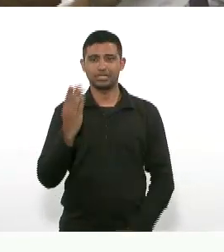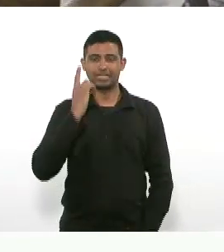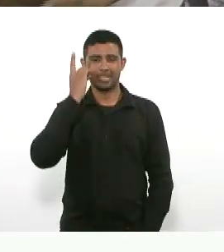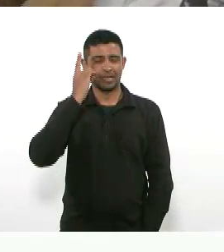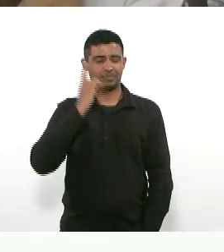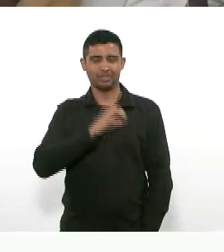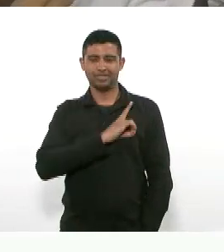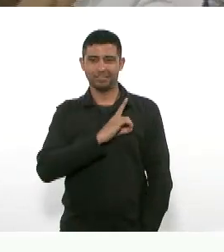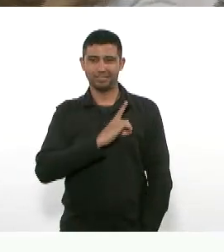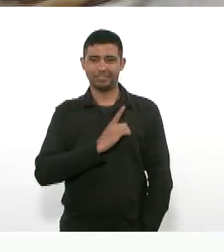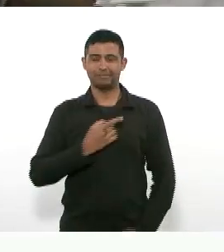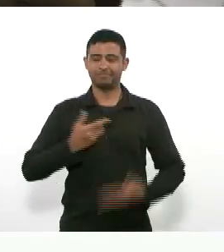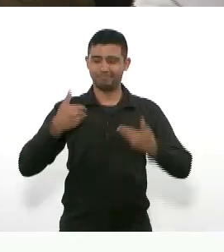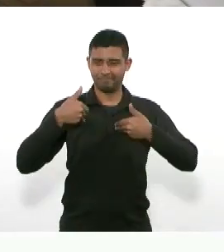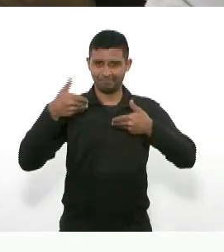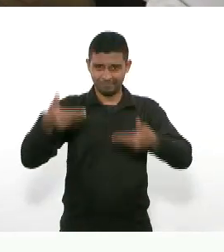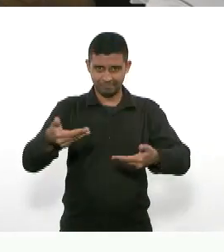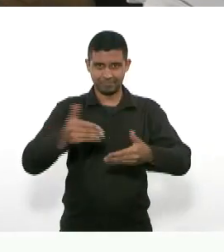pelo convite,